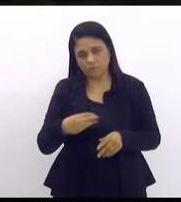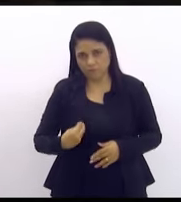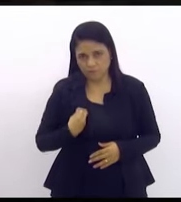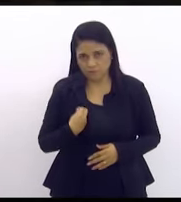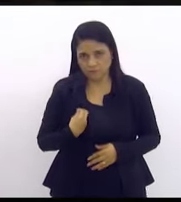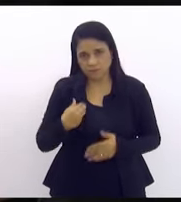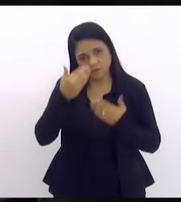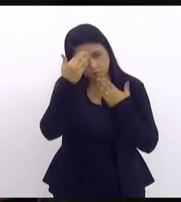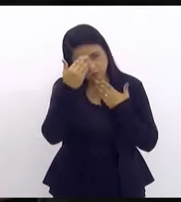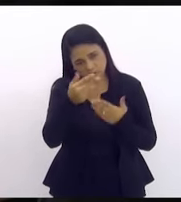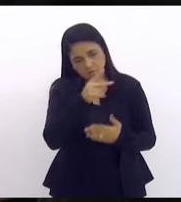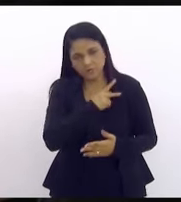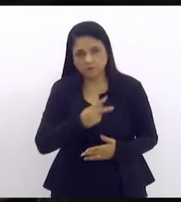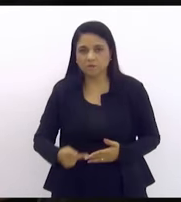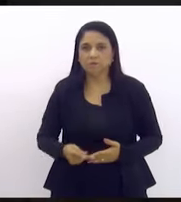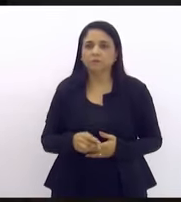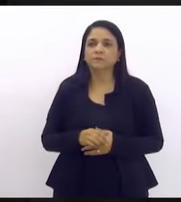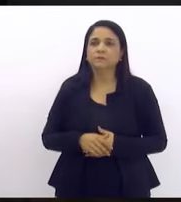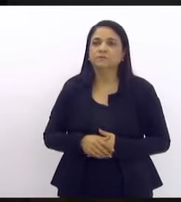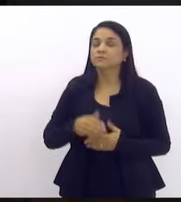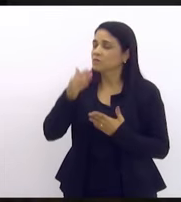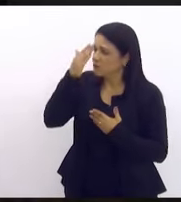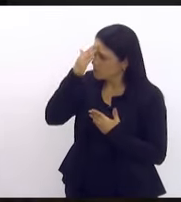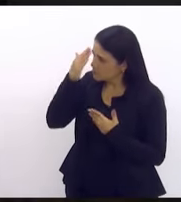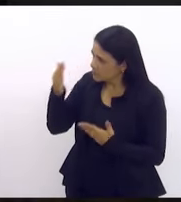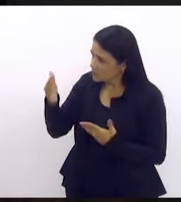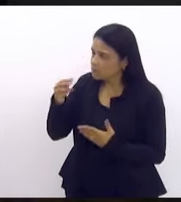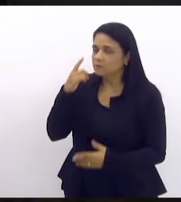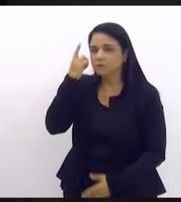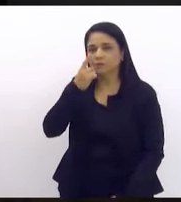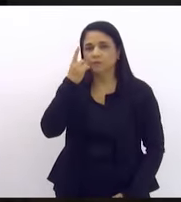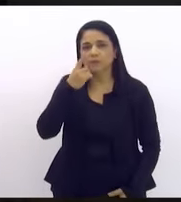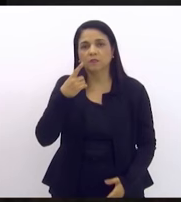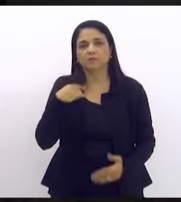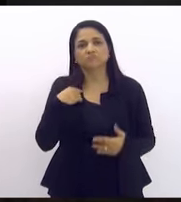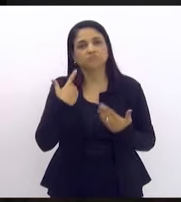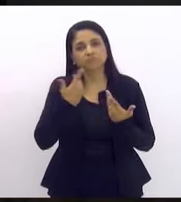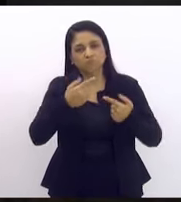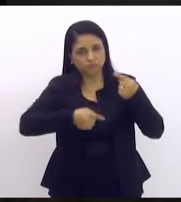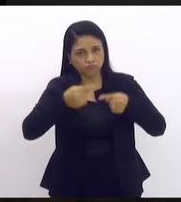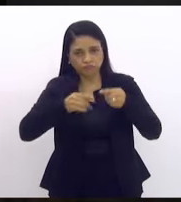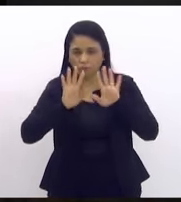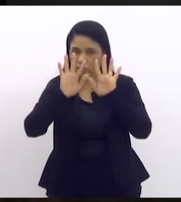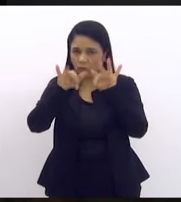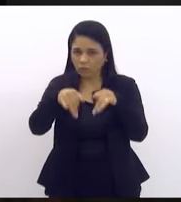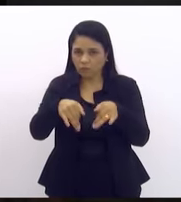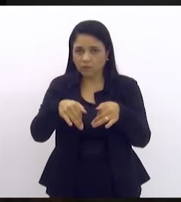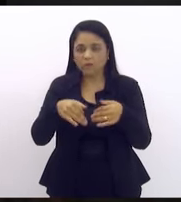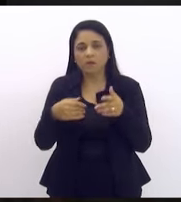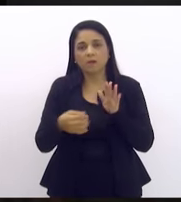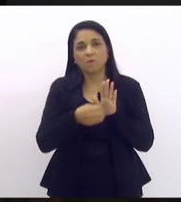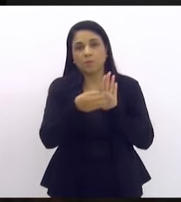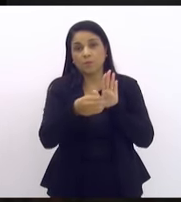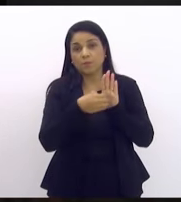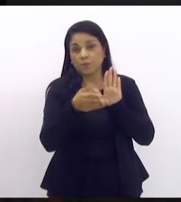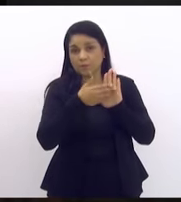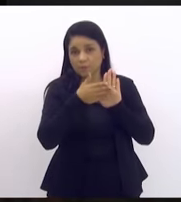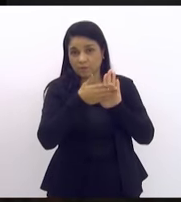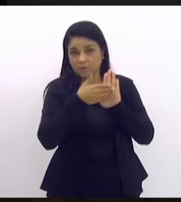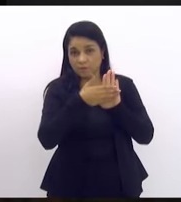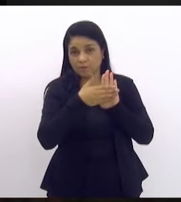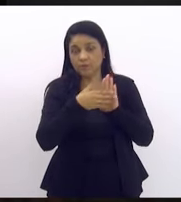presidente. Muito obrigado, deputado Renato Miranda. Não havendo mais quem queira discutir, encerrada a discussão, a presente proposta